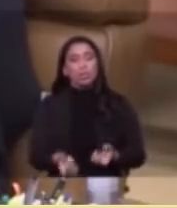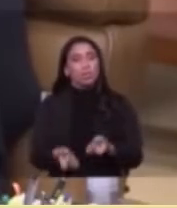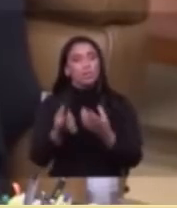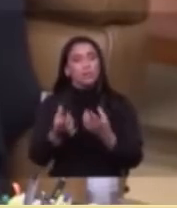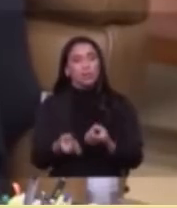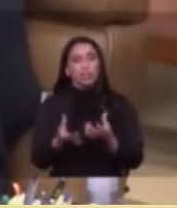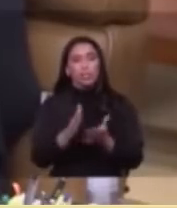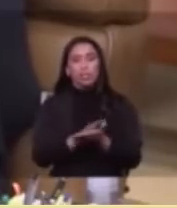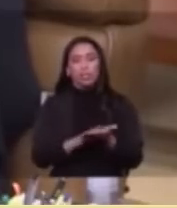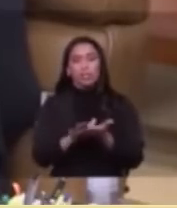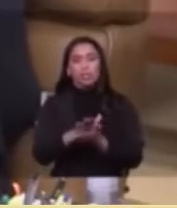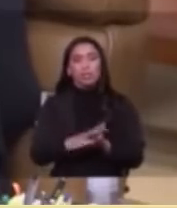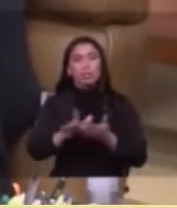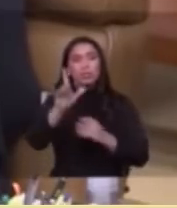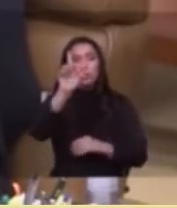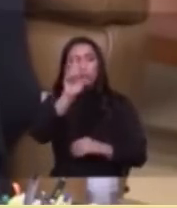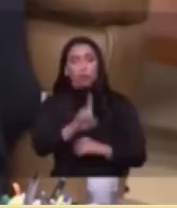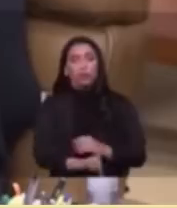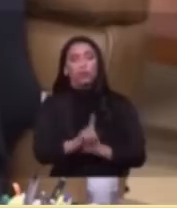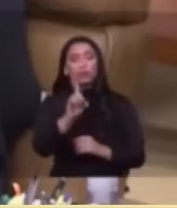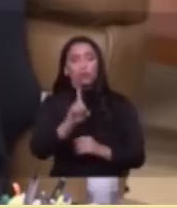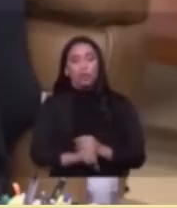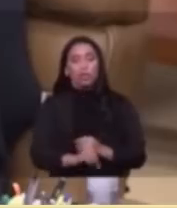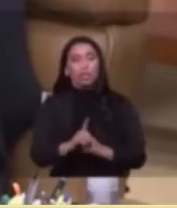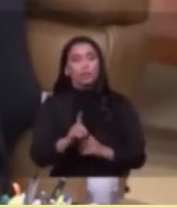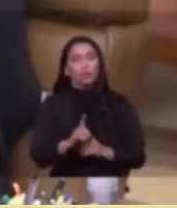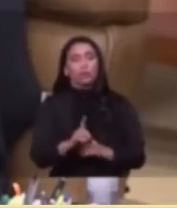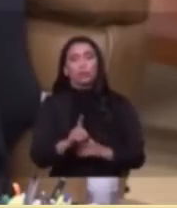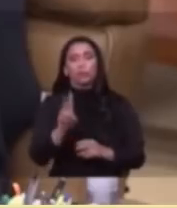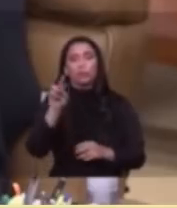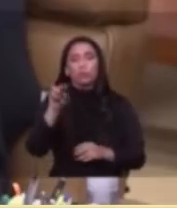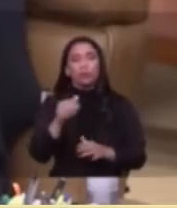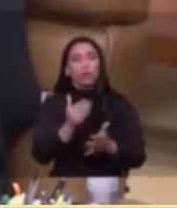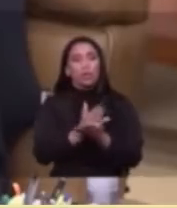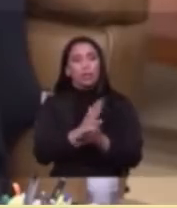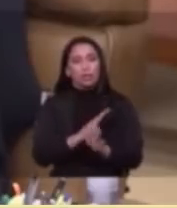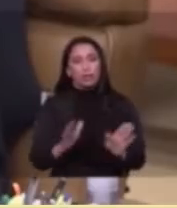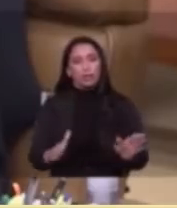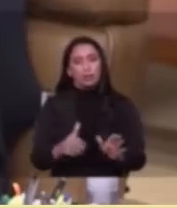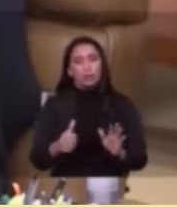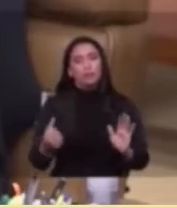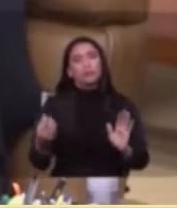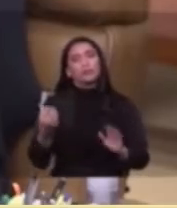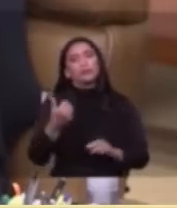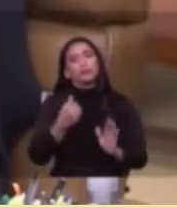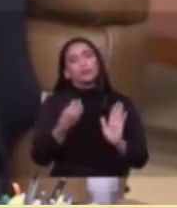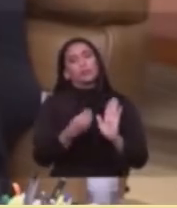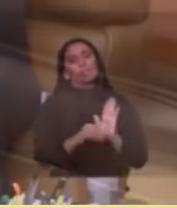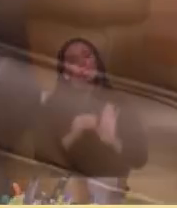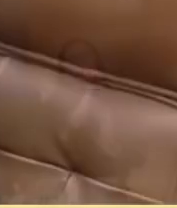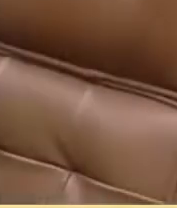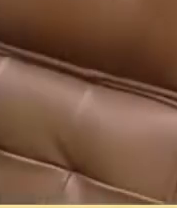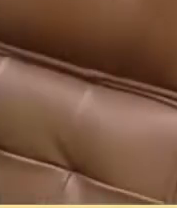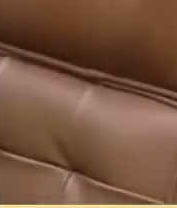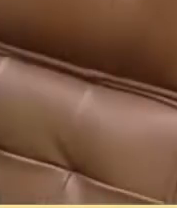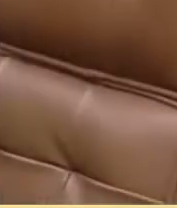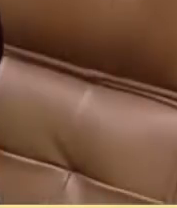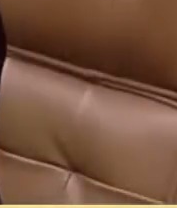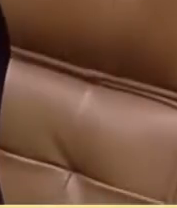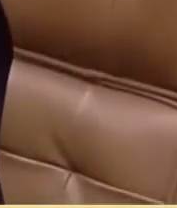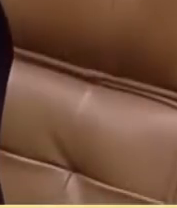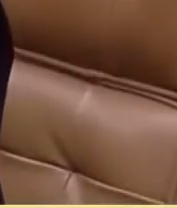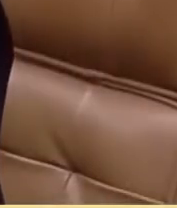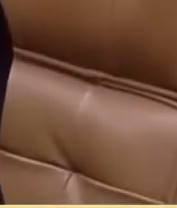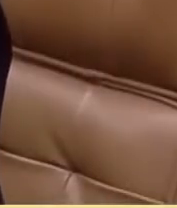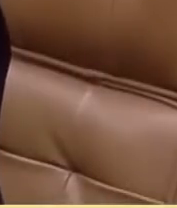dúvida de que, com pequenas questões de indenização, etc., que estão também no voto do Alexandre e